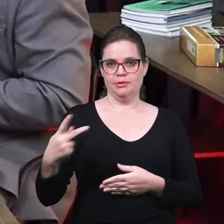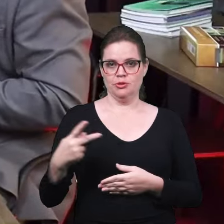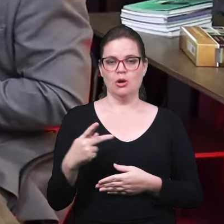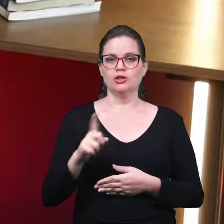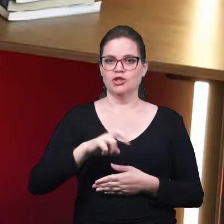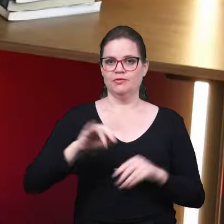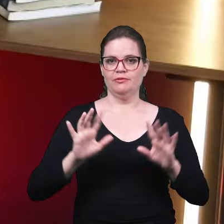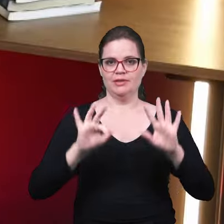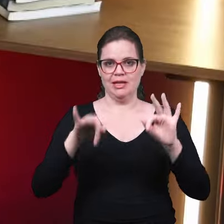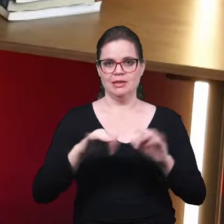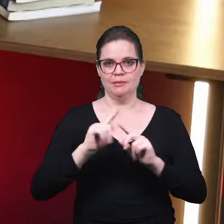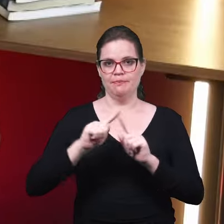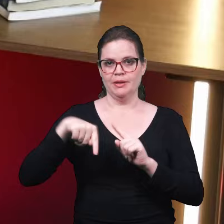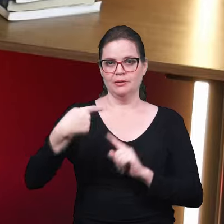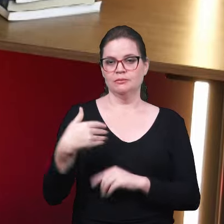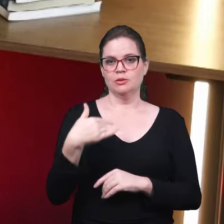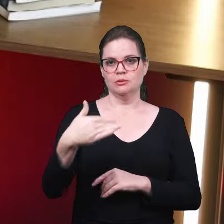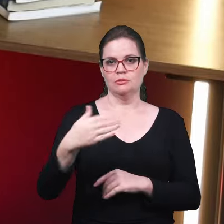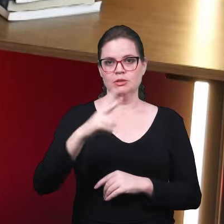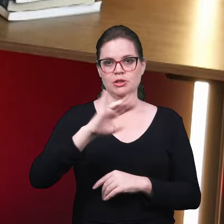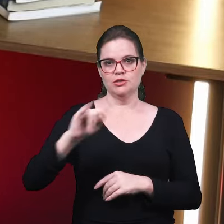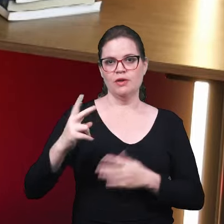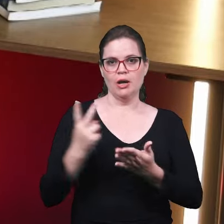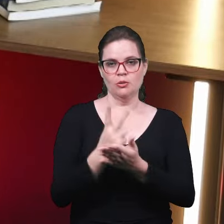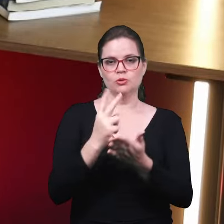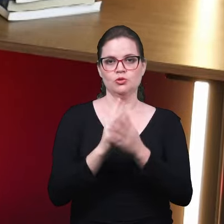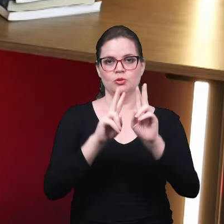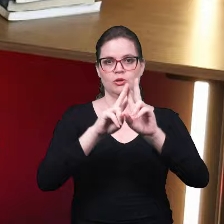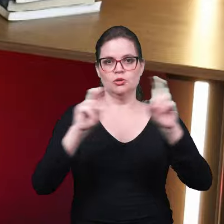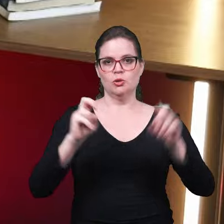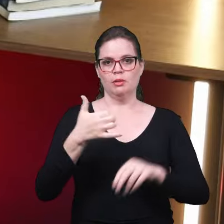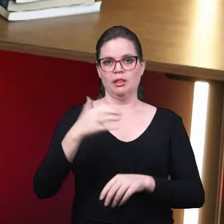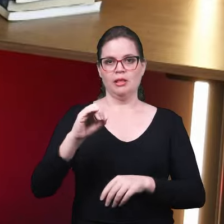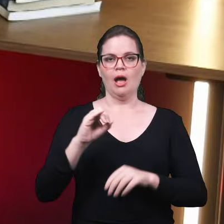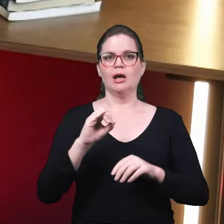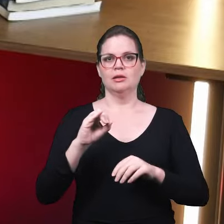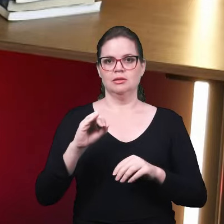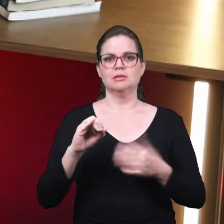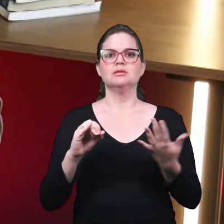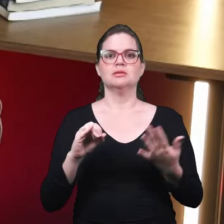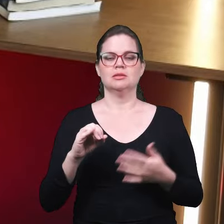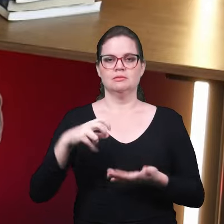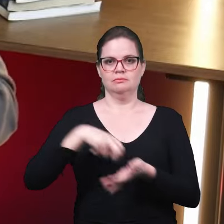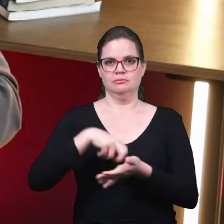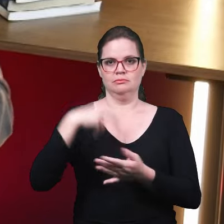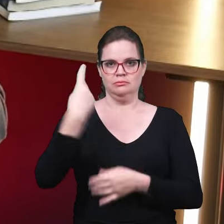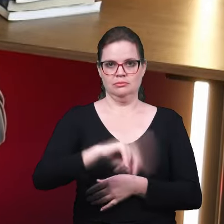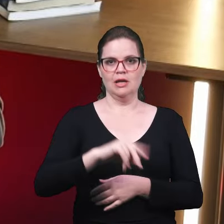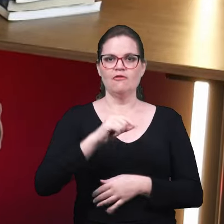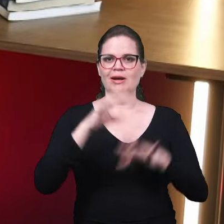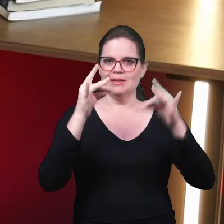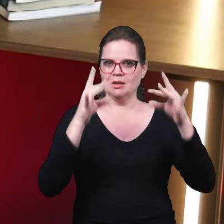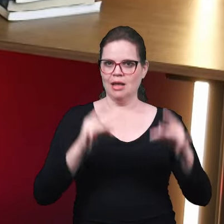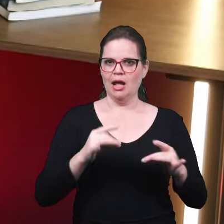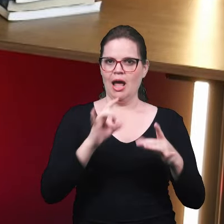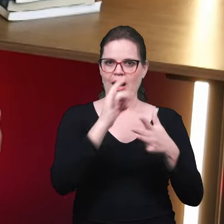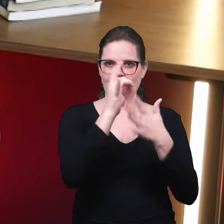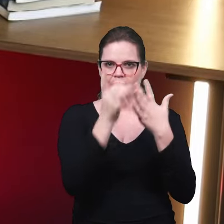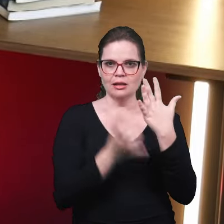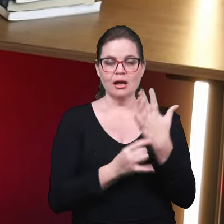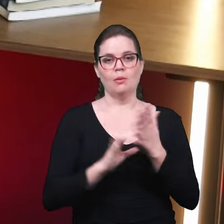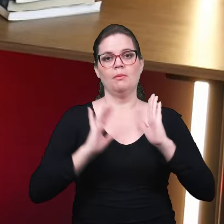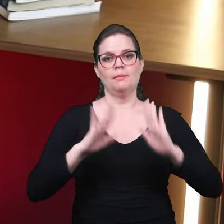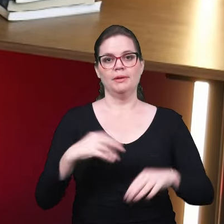próximo episódio nós vamos dar continuidade às 10 pragas, e nós vamos detalhar aqui as 10 pragas, mas é importante aqui nesse